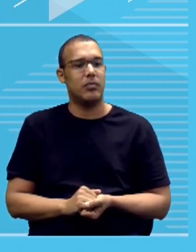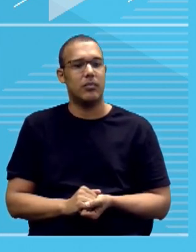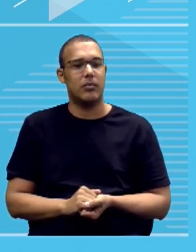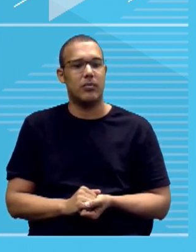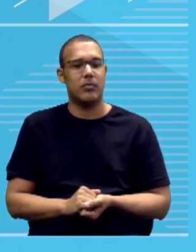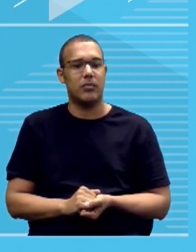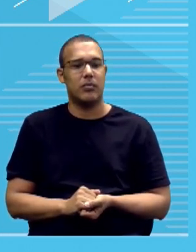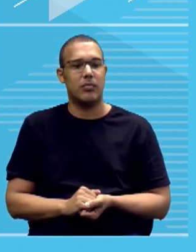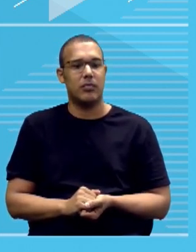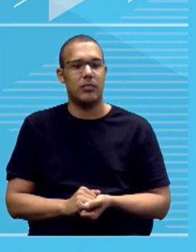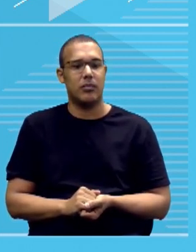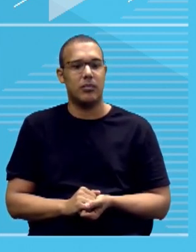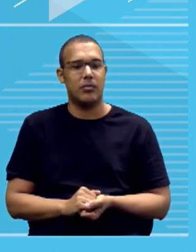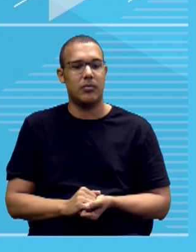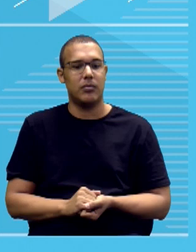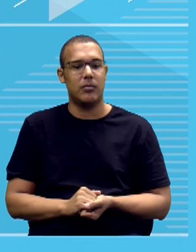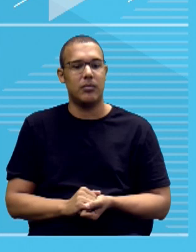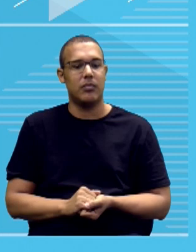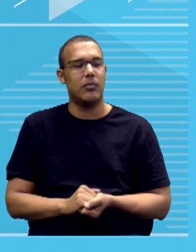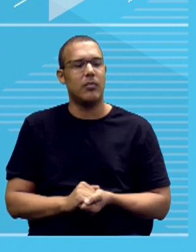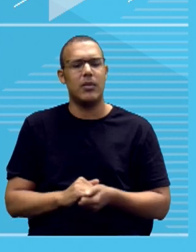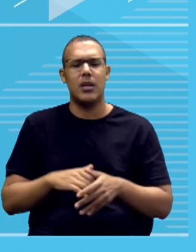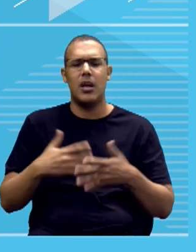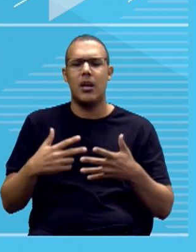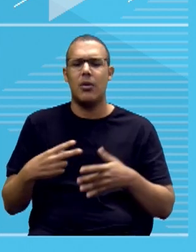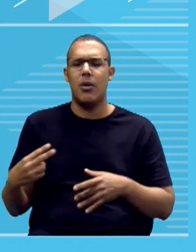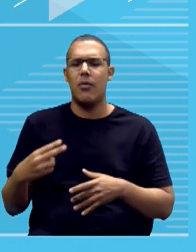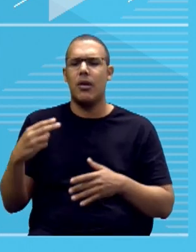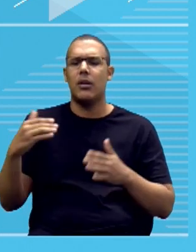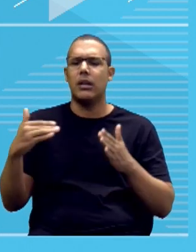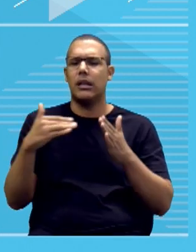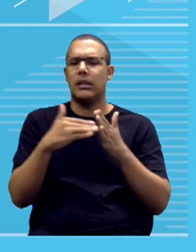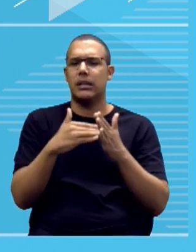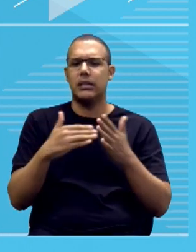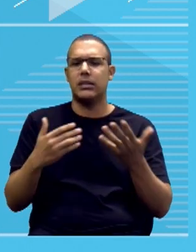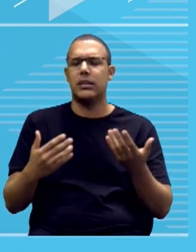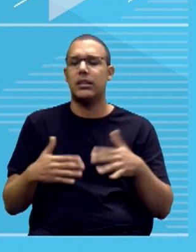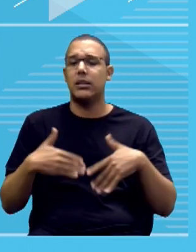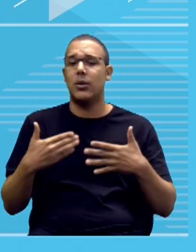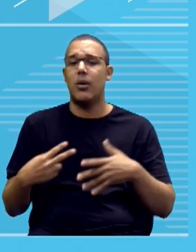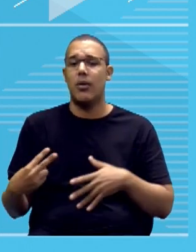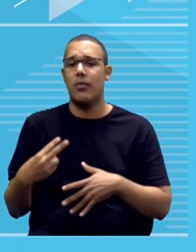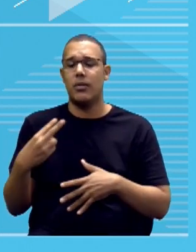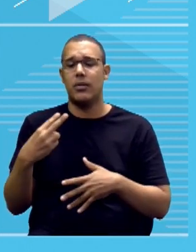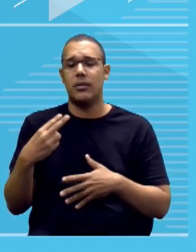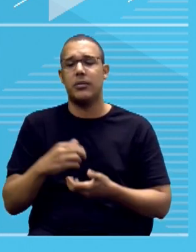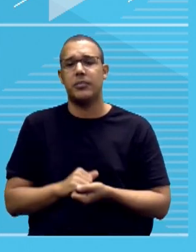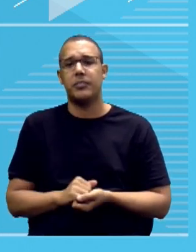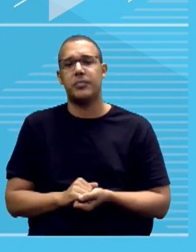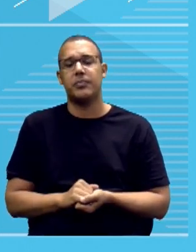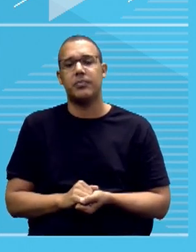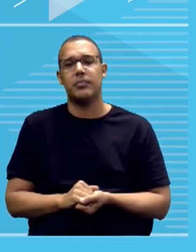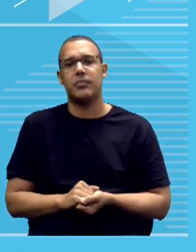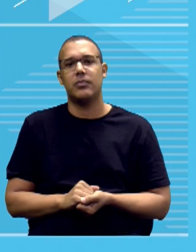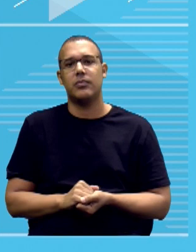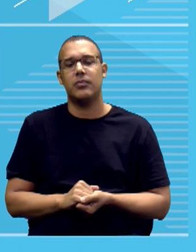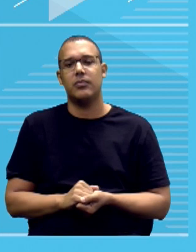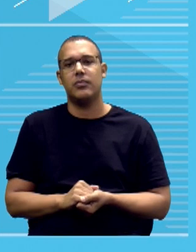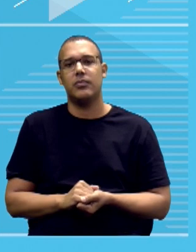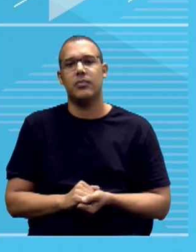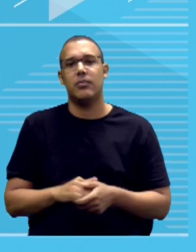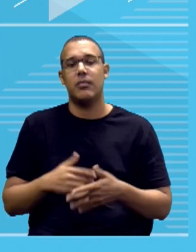gente? Qual seria agora o valor da minha resistência? O valor da minha resistência aplicada ao sistema